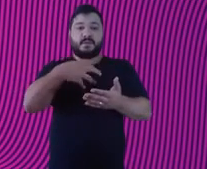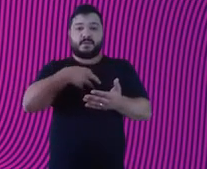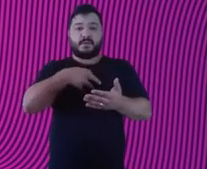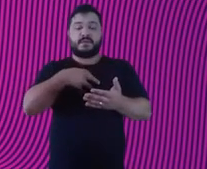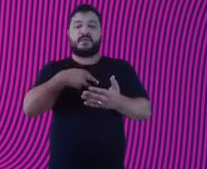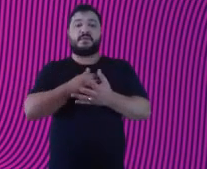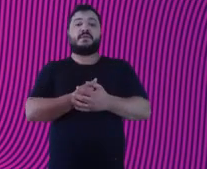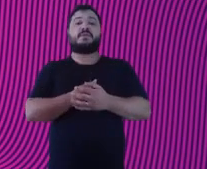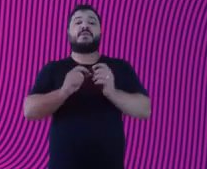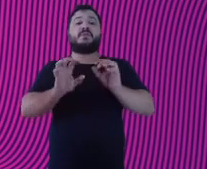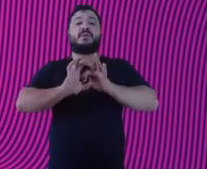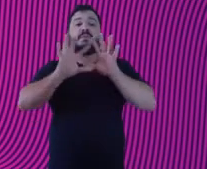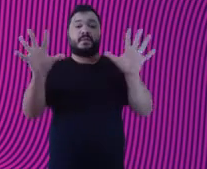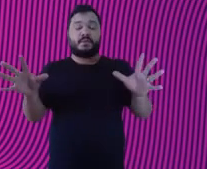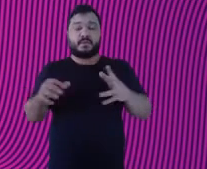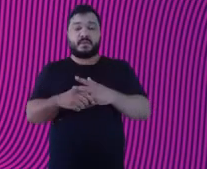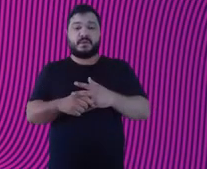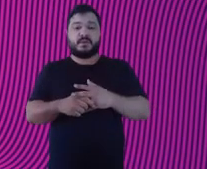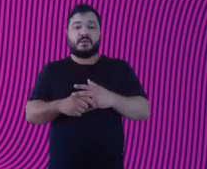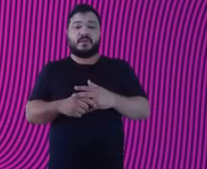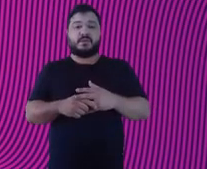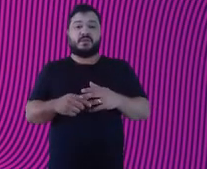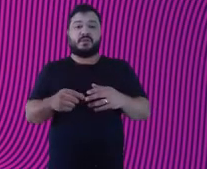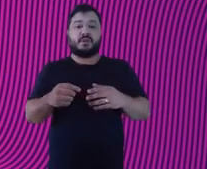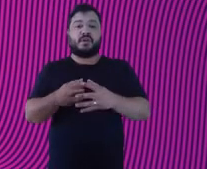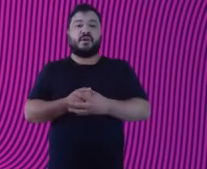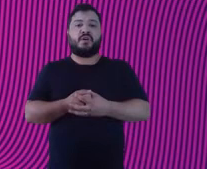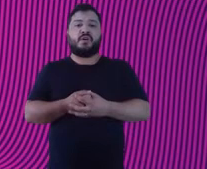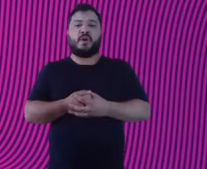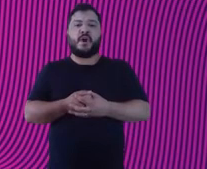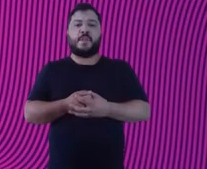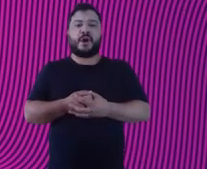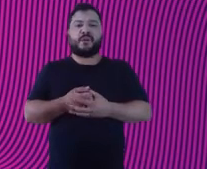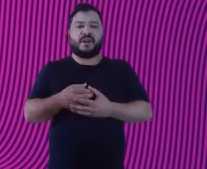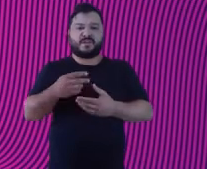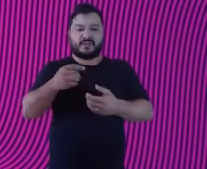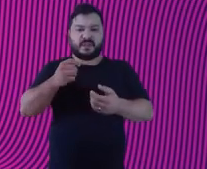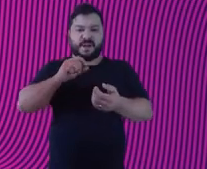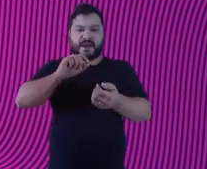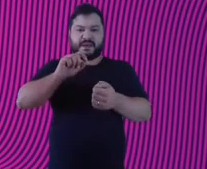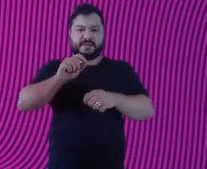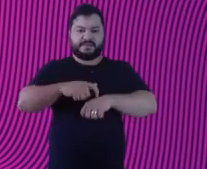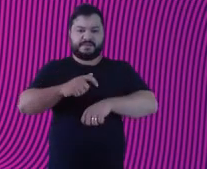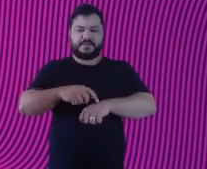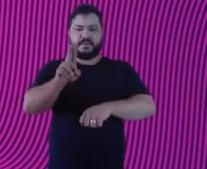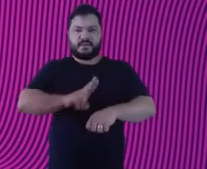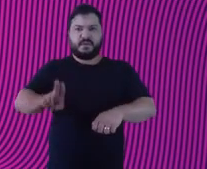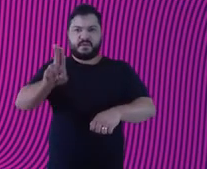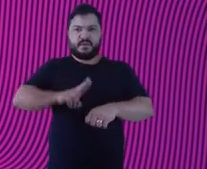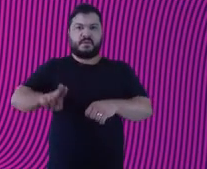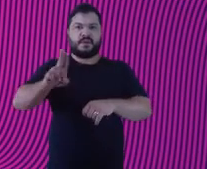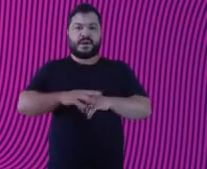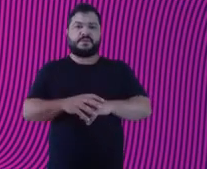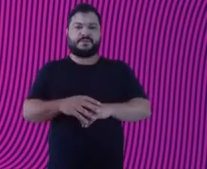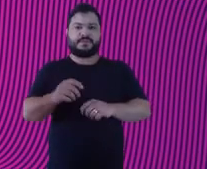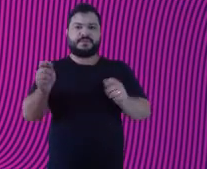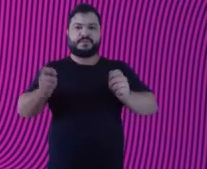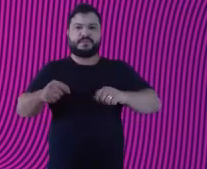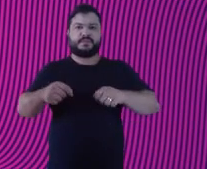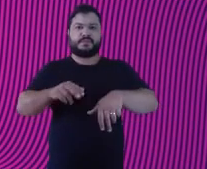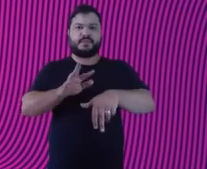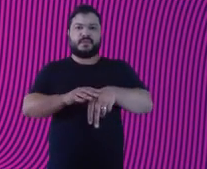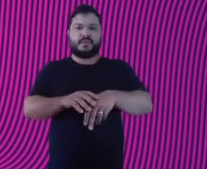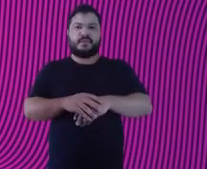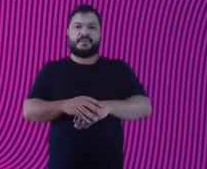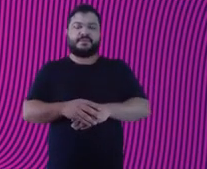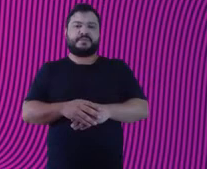gente permite falar que o transplante da recidiva vai ser útil para esse paciente. Primeiro, ele